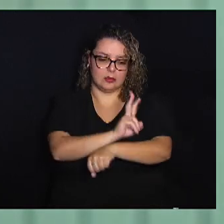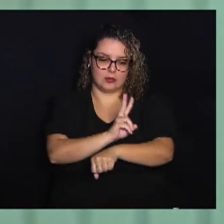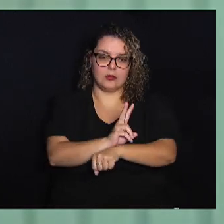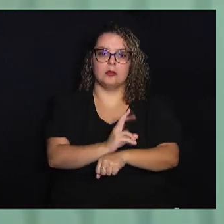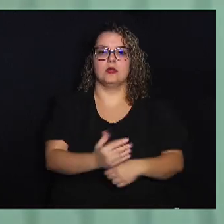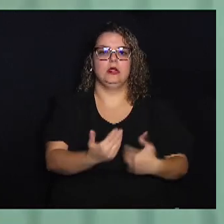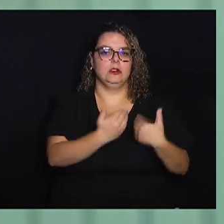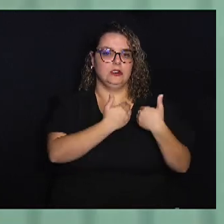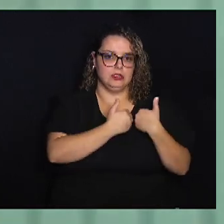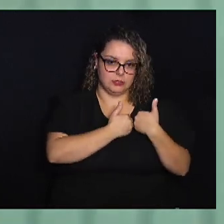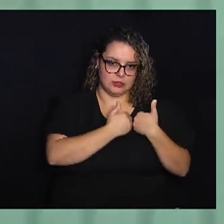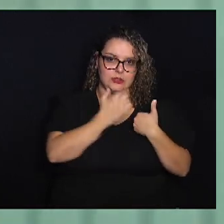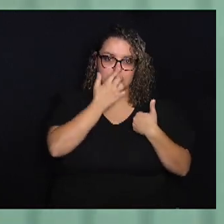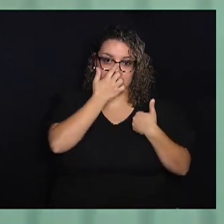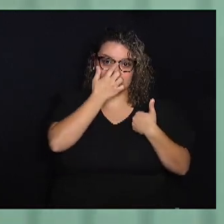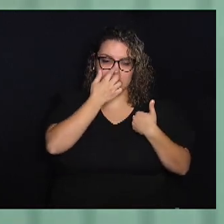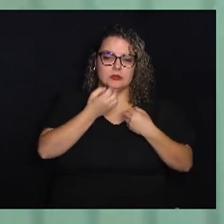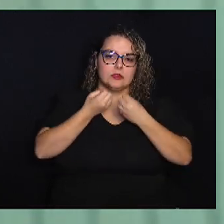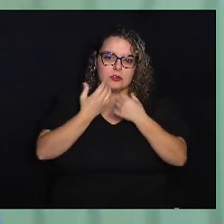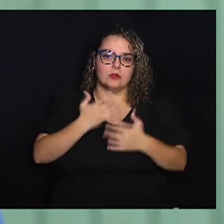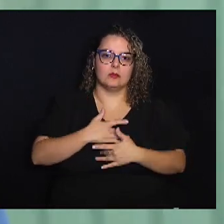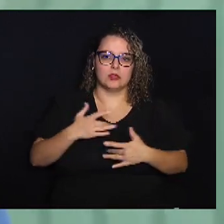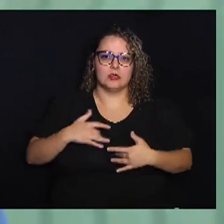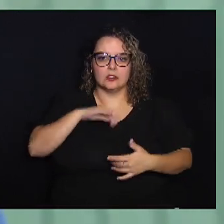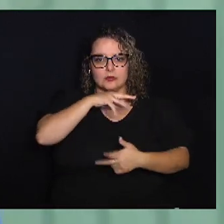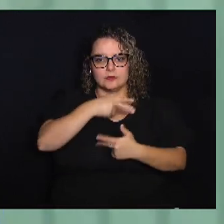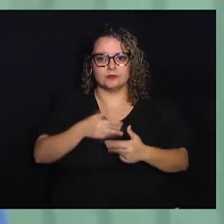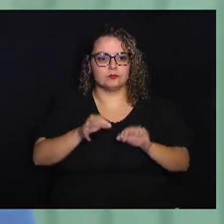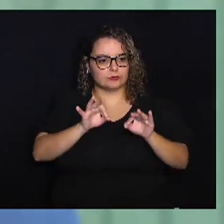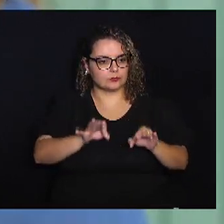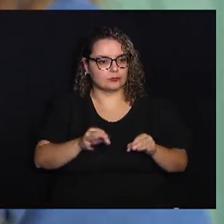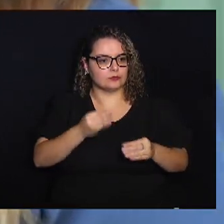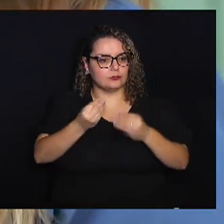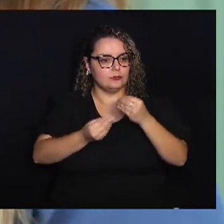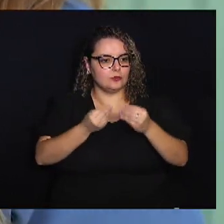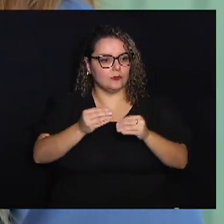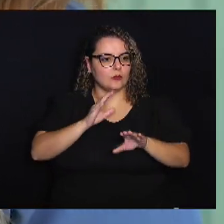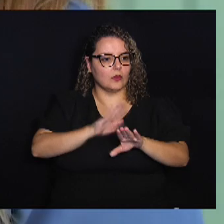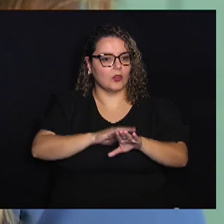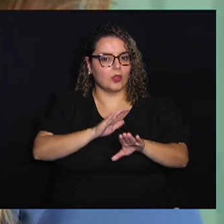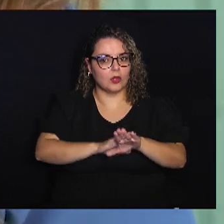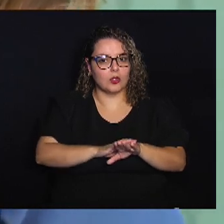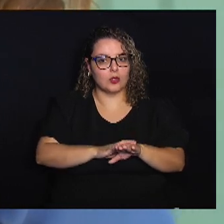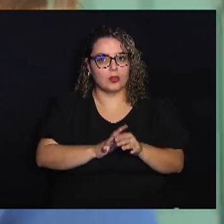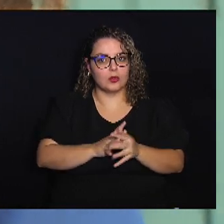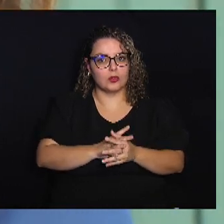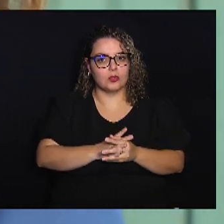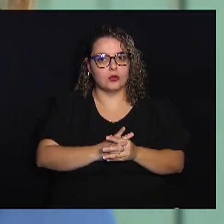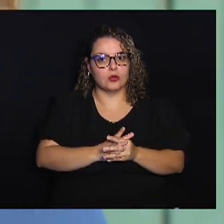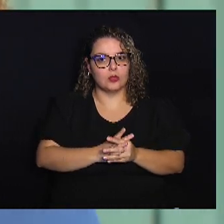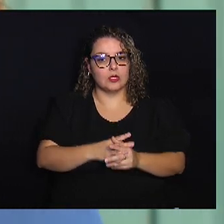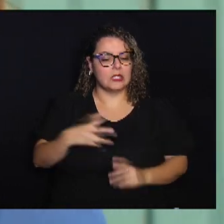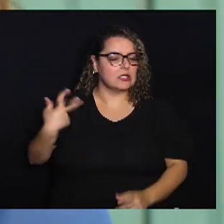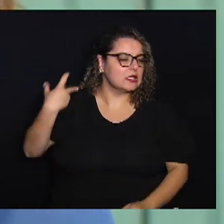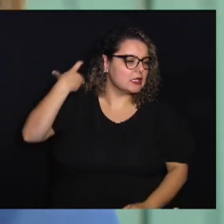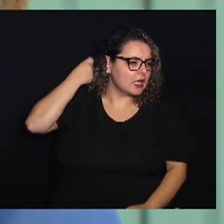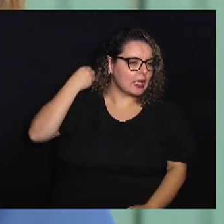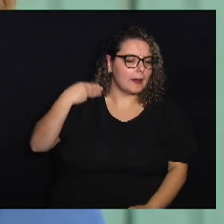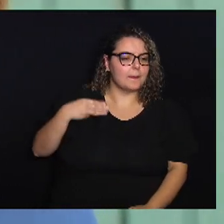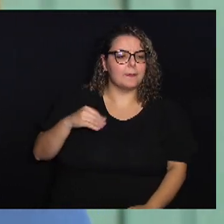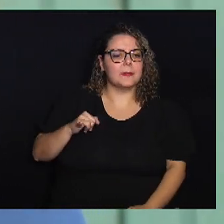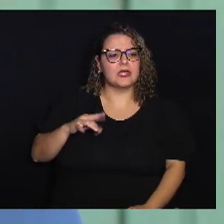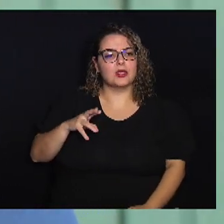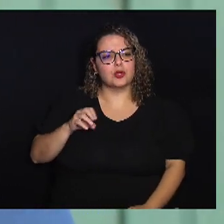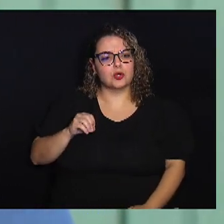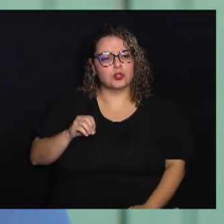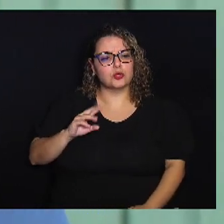guarda responsável e o bem-estar animal. Certo. E como é que funciona a questão da microchipagem e por